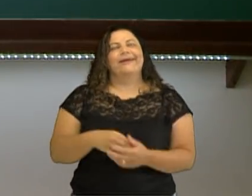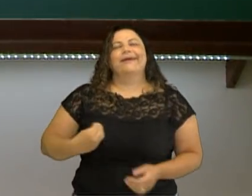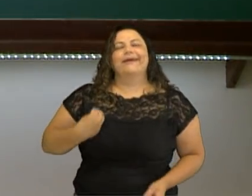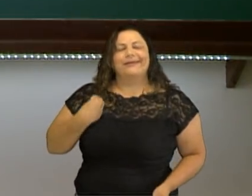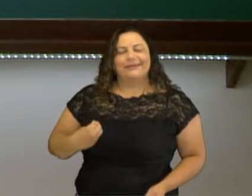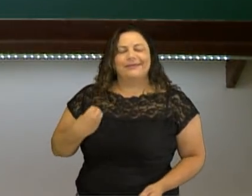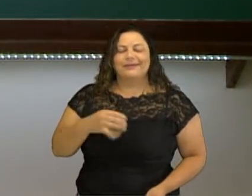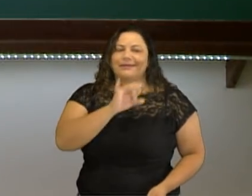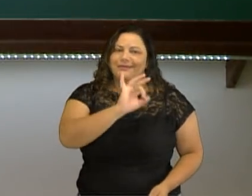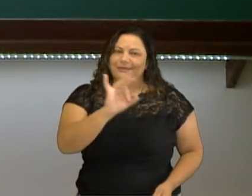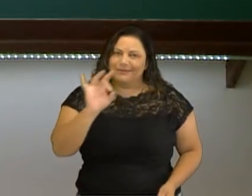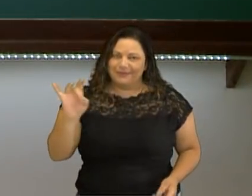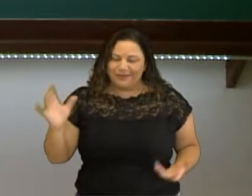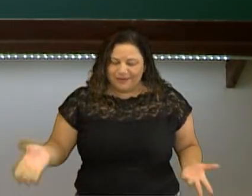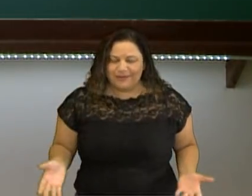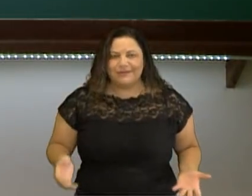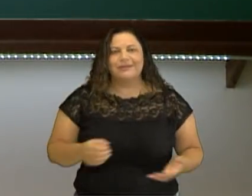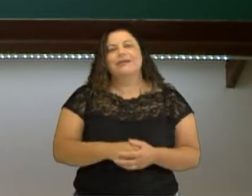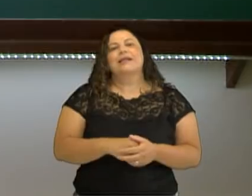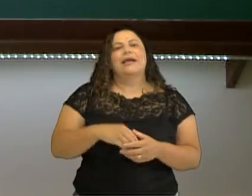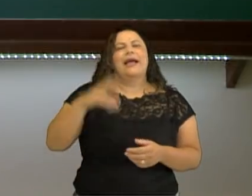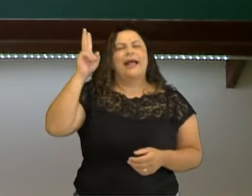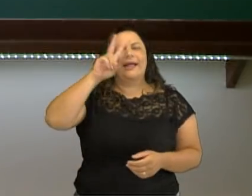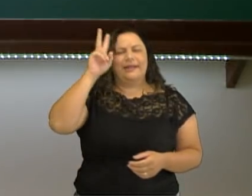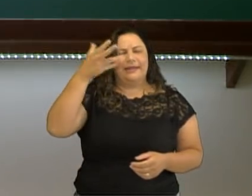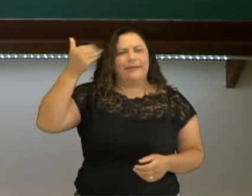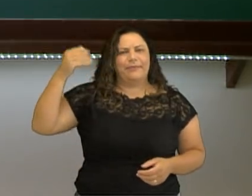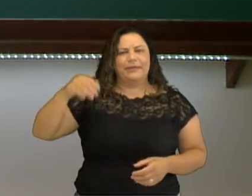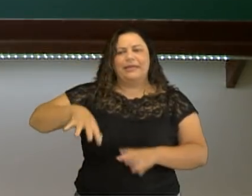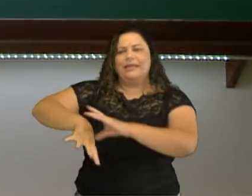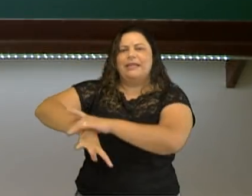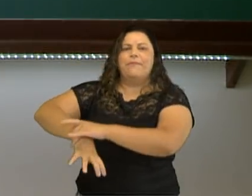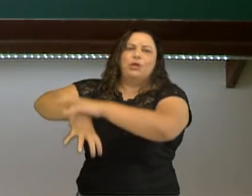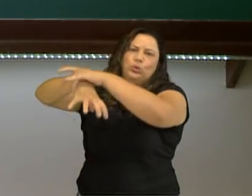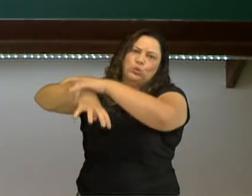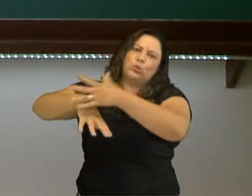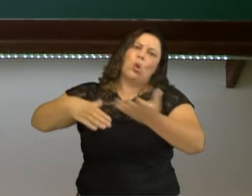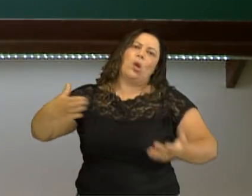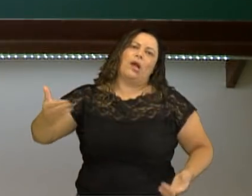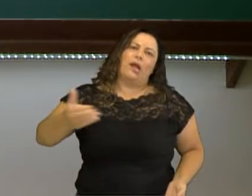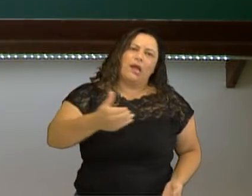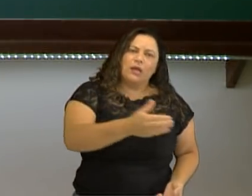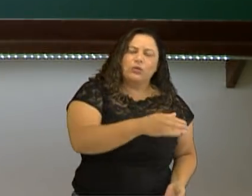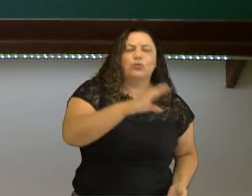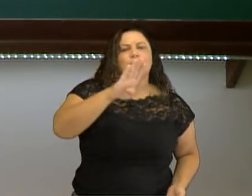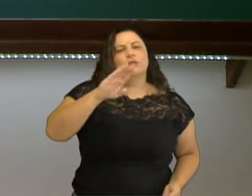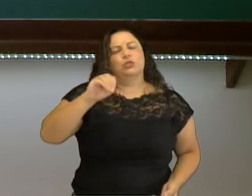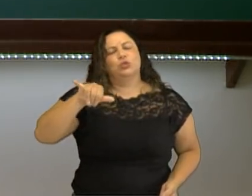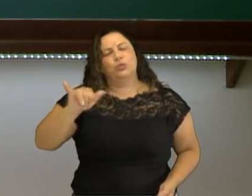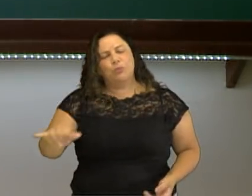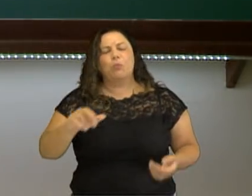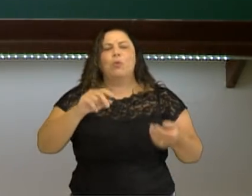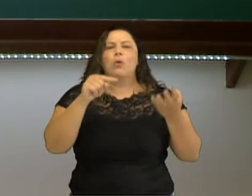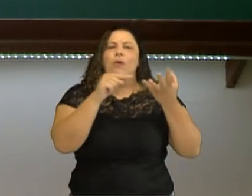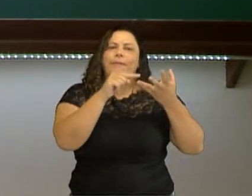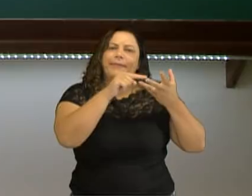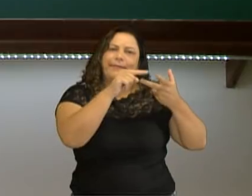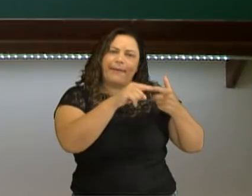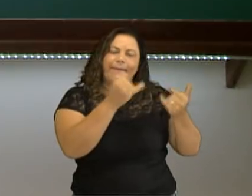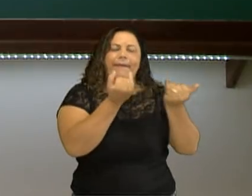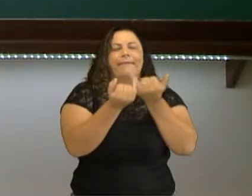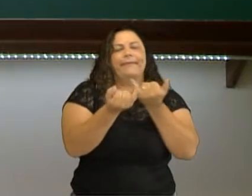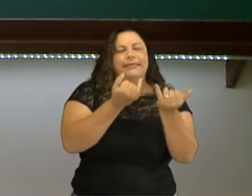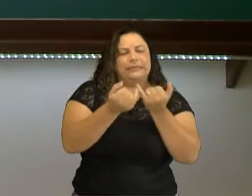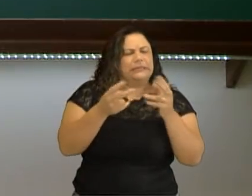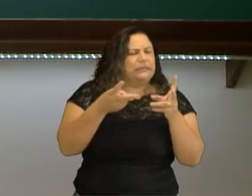desses nomes? Lá da mandioca, do peixe-boi e agora do cachorro? Cada um deles tem algumas semelhanças. Você já percebeu